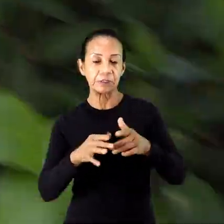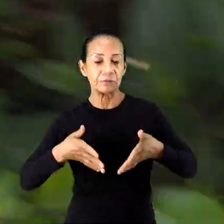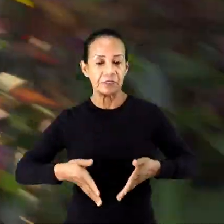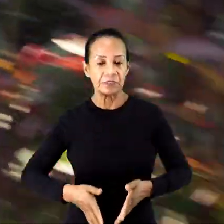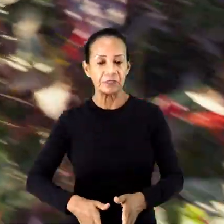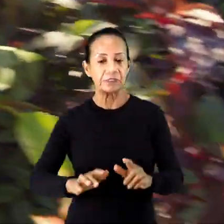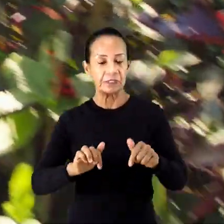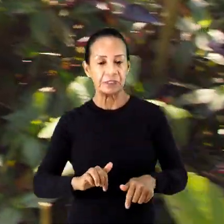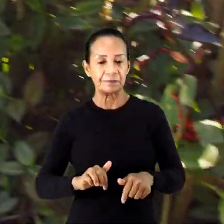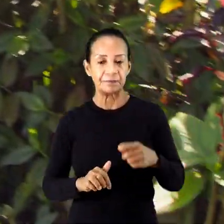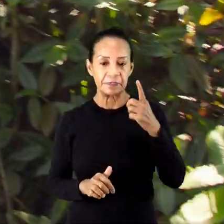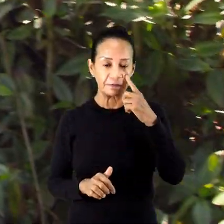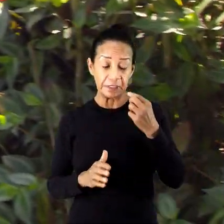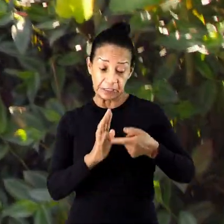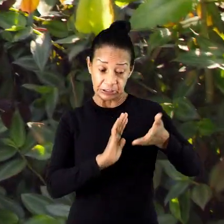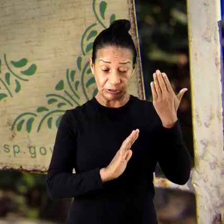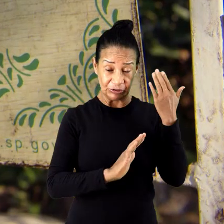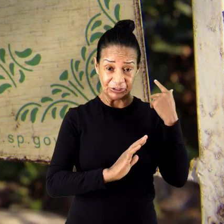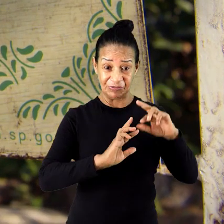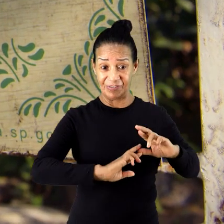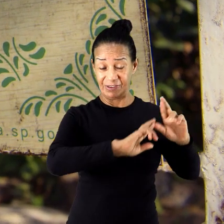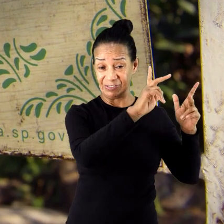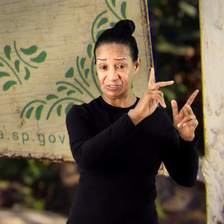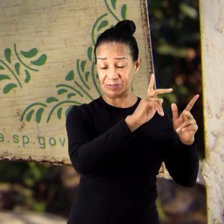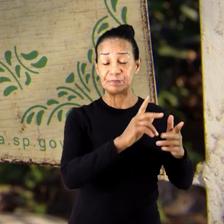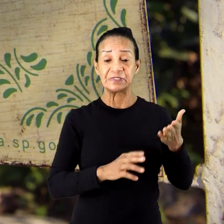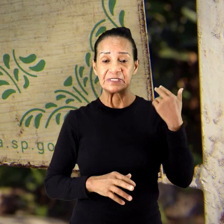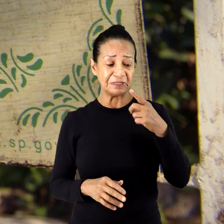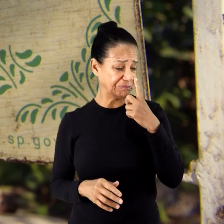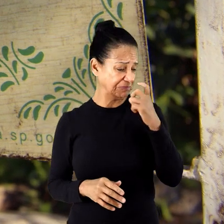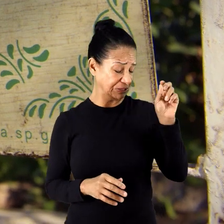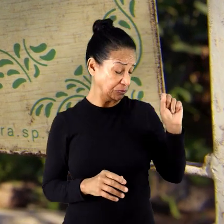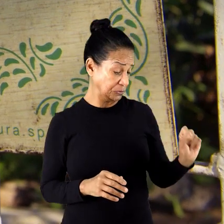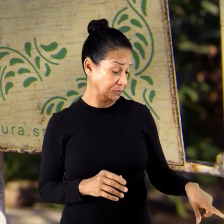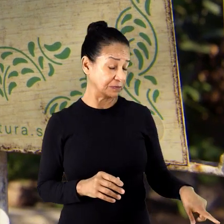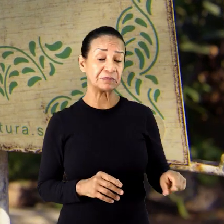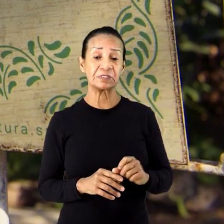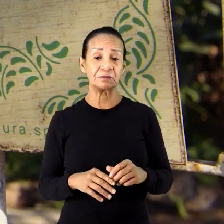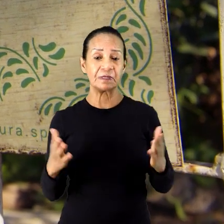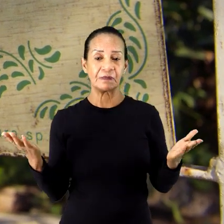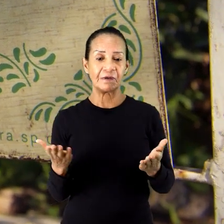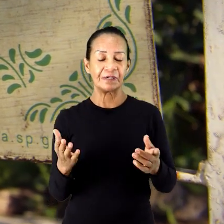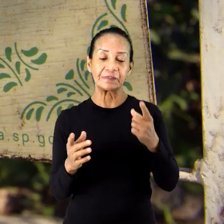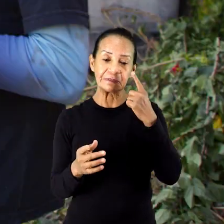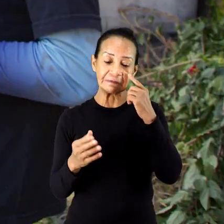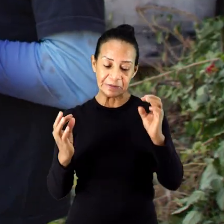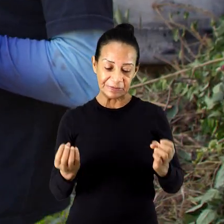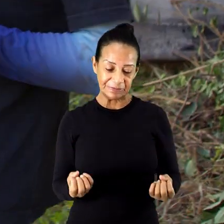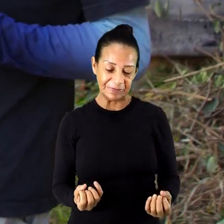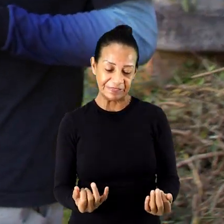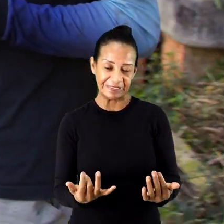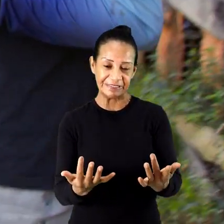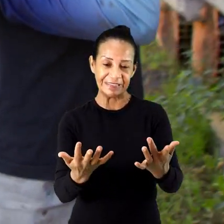nasci aqui e vi aqui já de várias formas. E antes de ser horta, era lixo mesmo, assim, né? Hoje ver